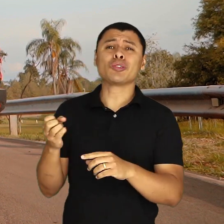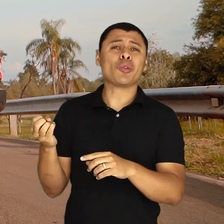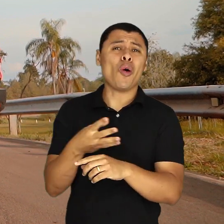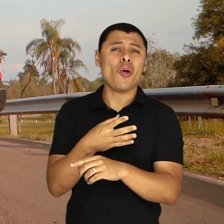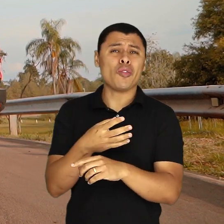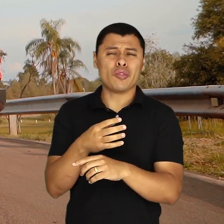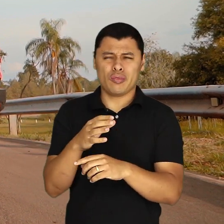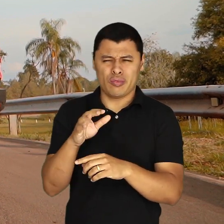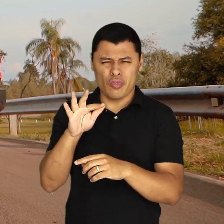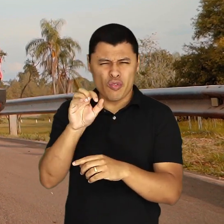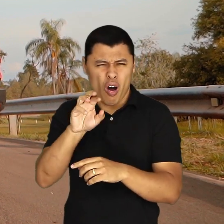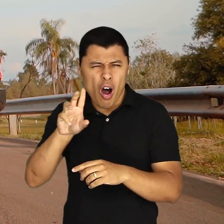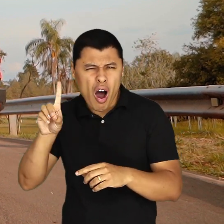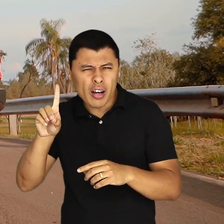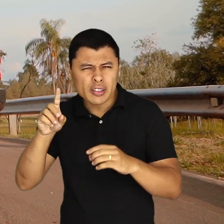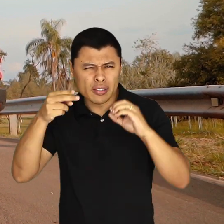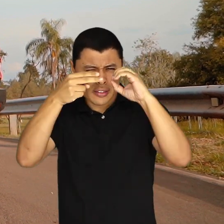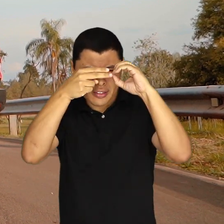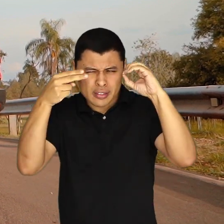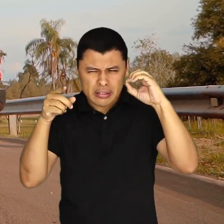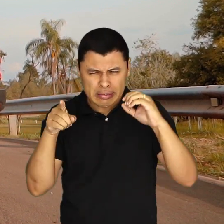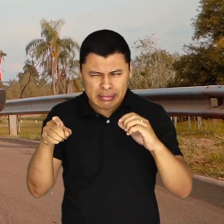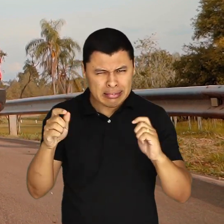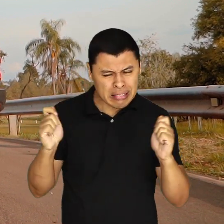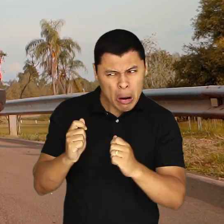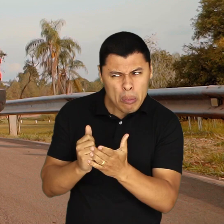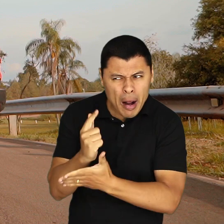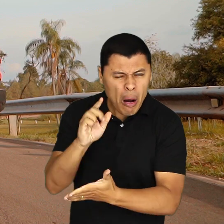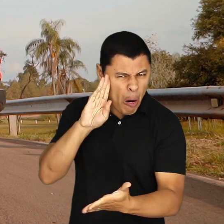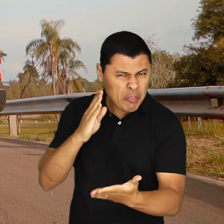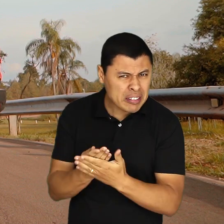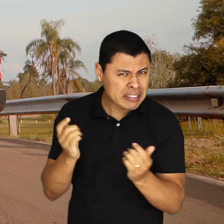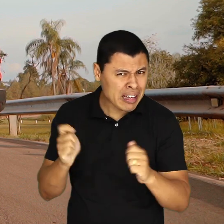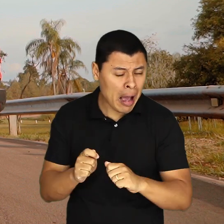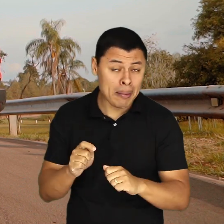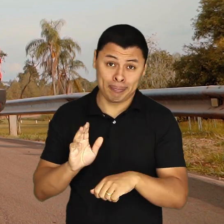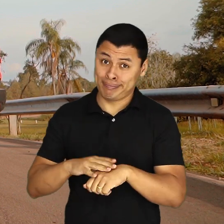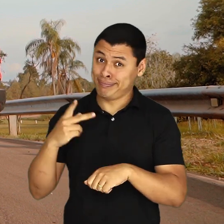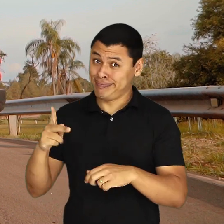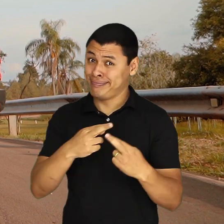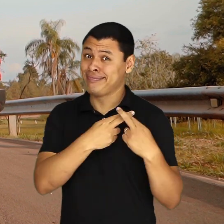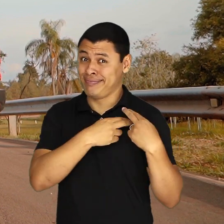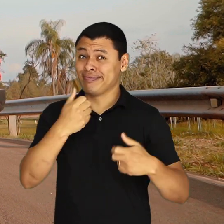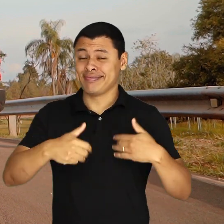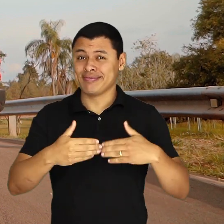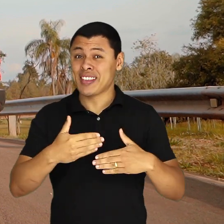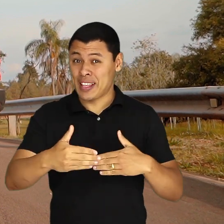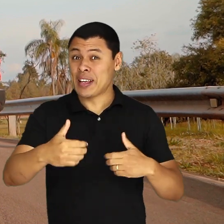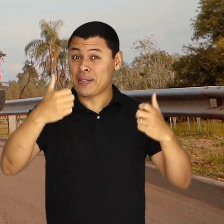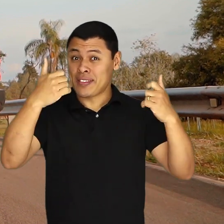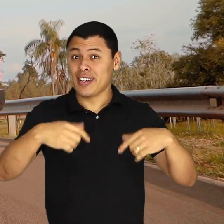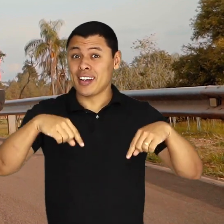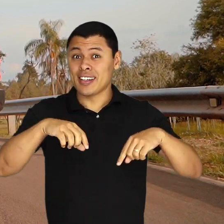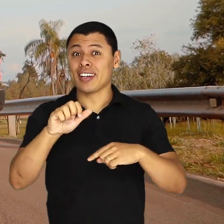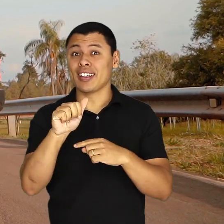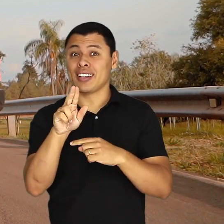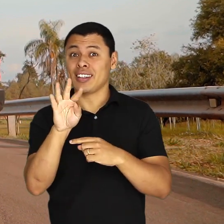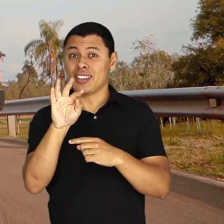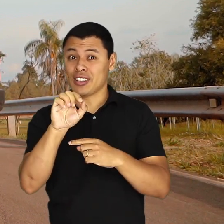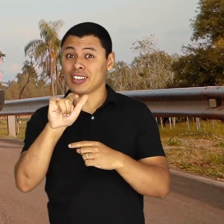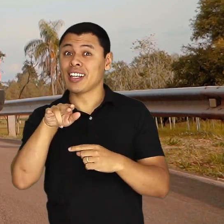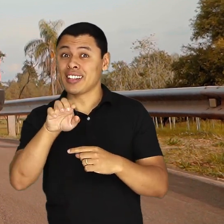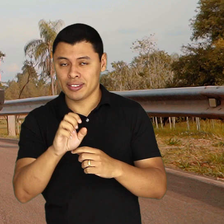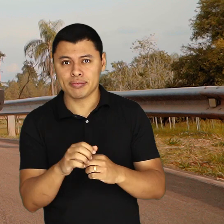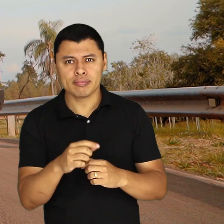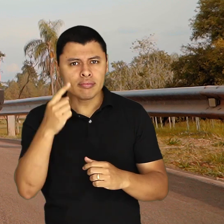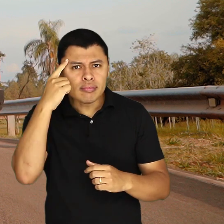público comprador premium de que sim, a sua operação é sólida e a gente tem realmente um produto interessante aqui. Tudo isso a gente vai descobrir a partir de agora aqui no